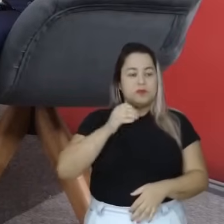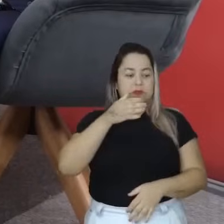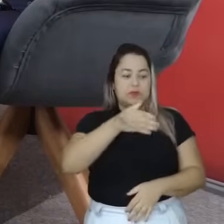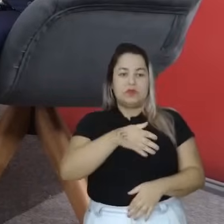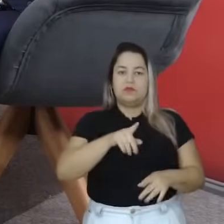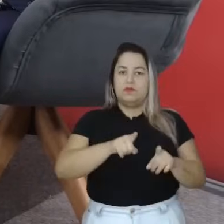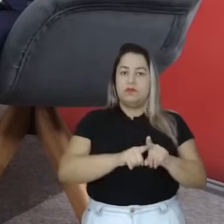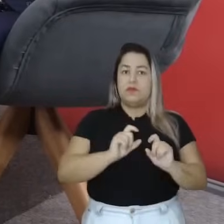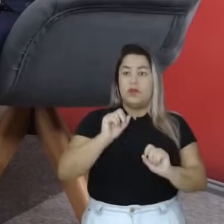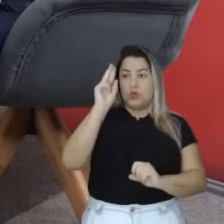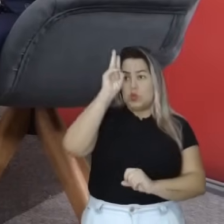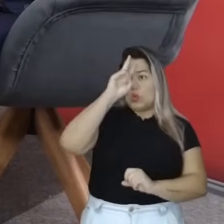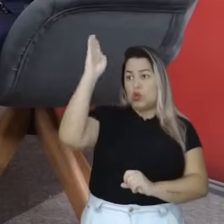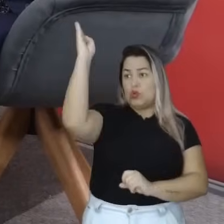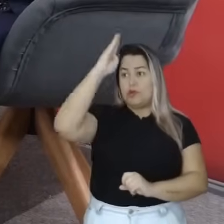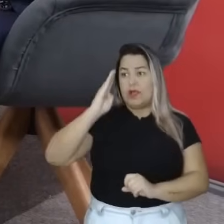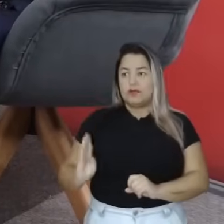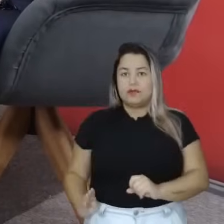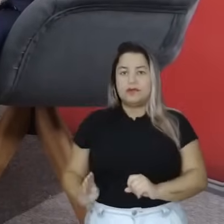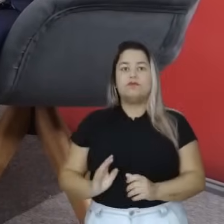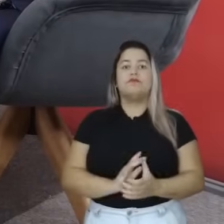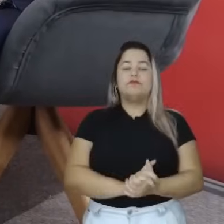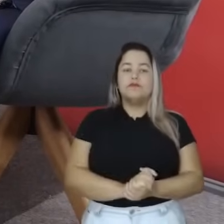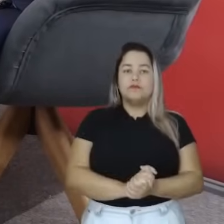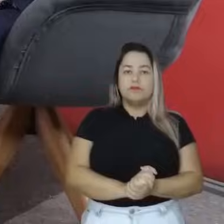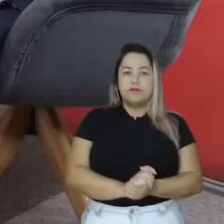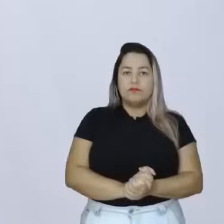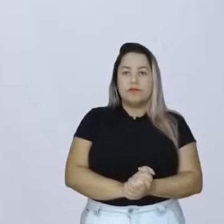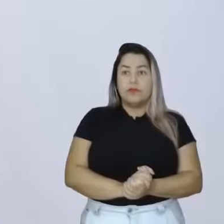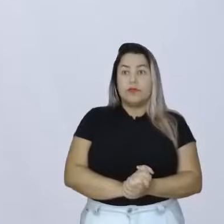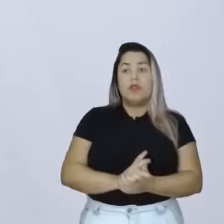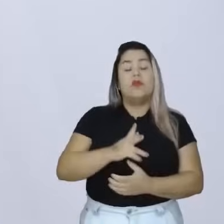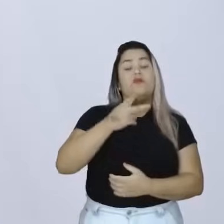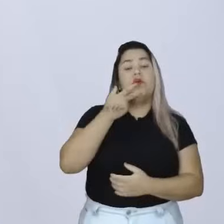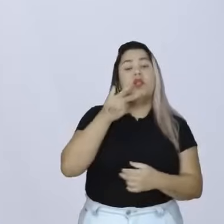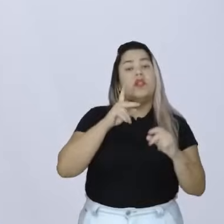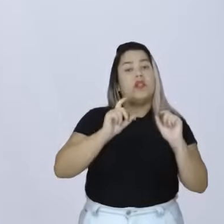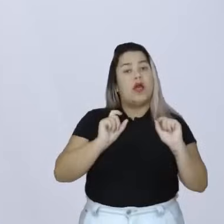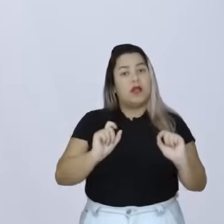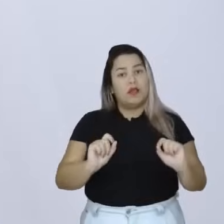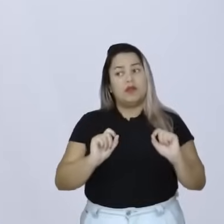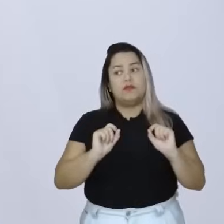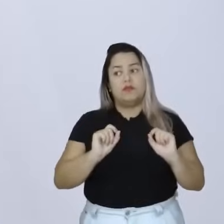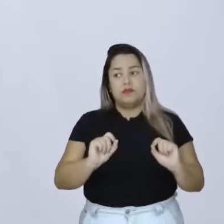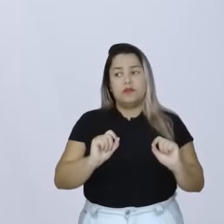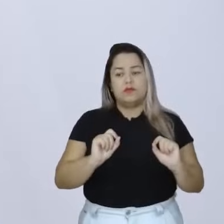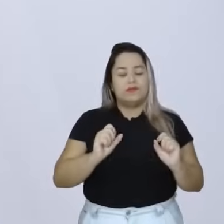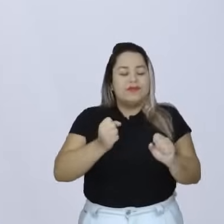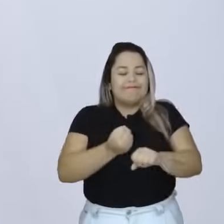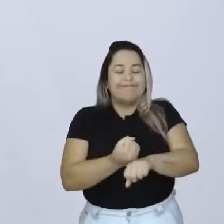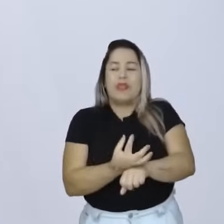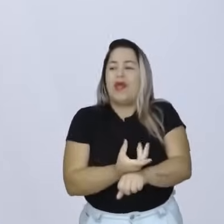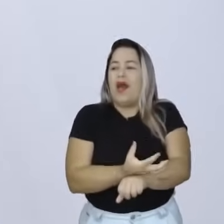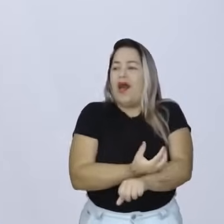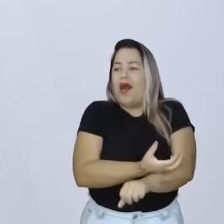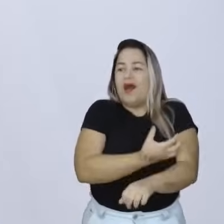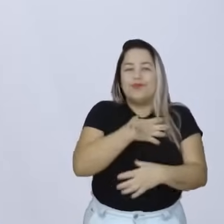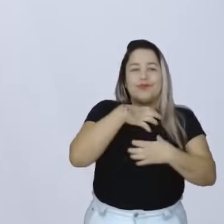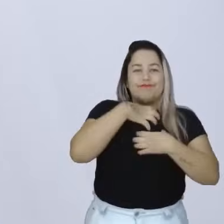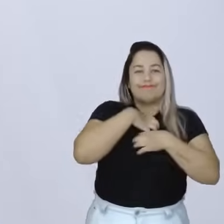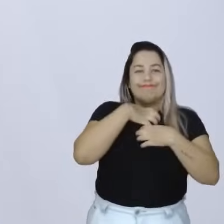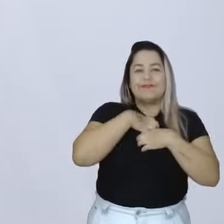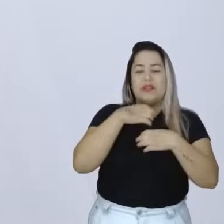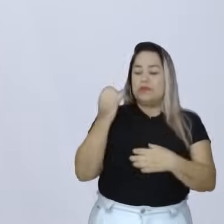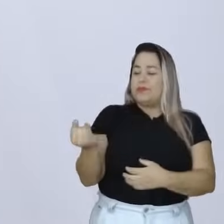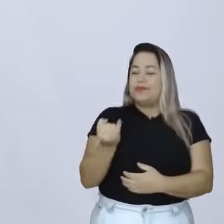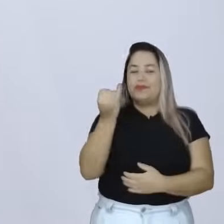do Brasil. Primeiro, Mariana, dizer que foi uma das emoções mais importantes